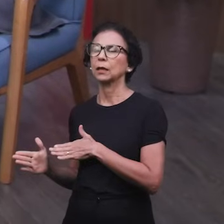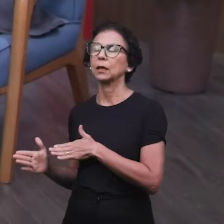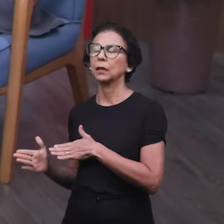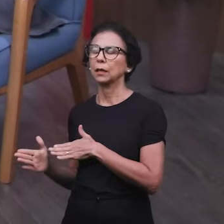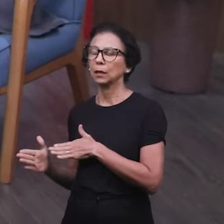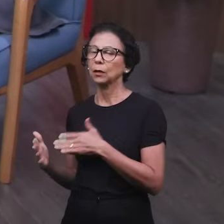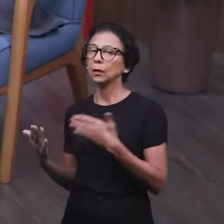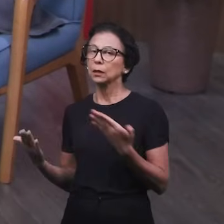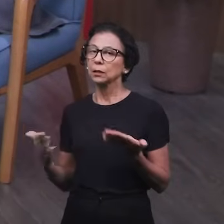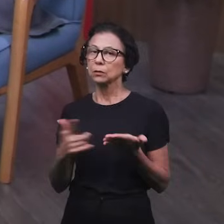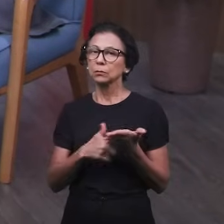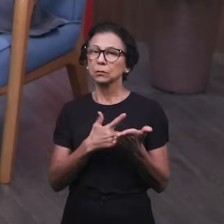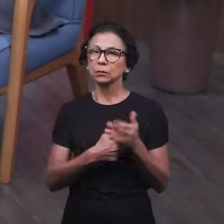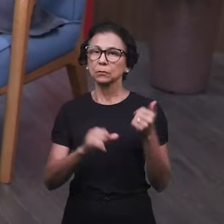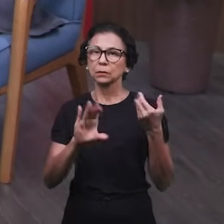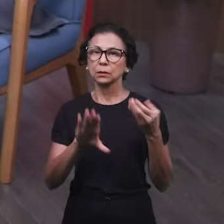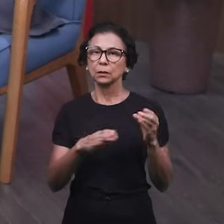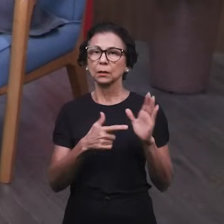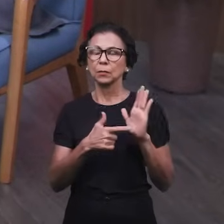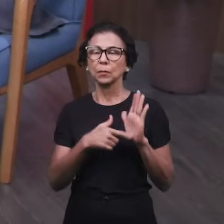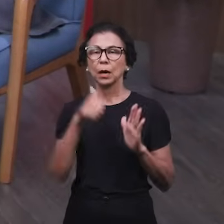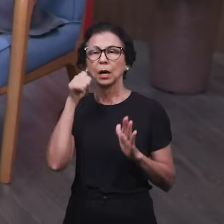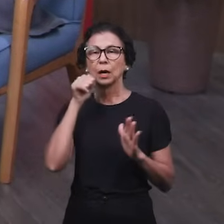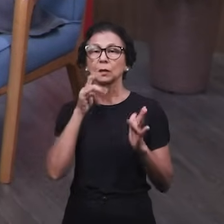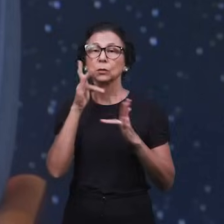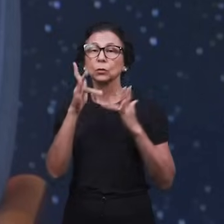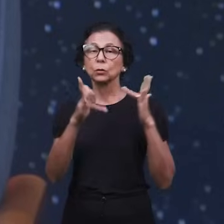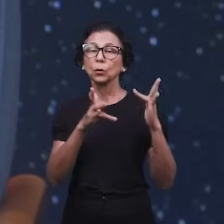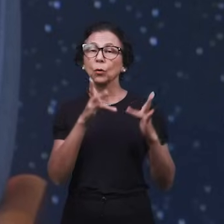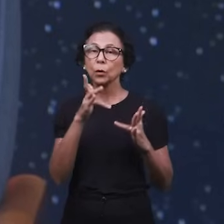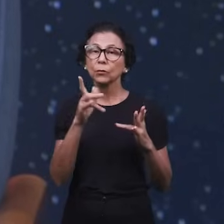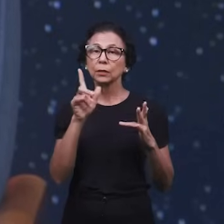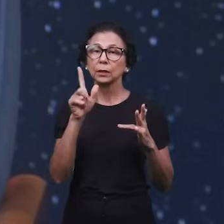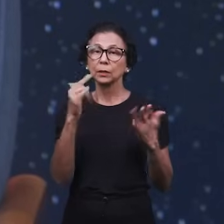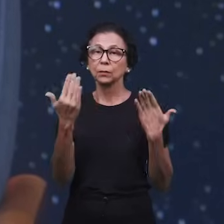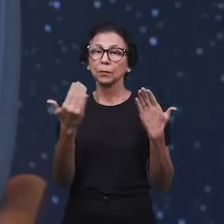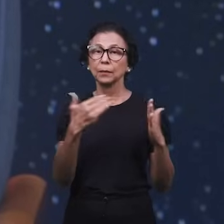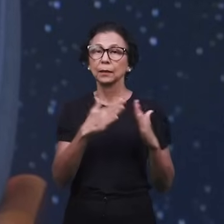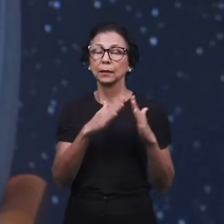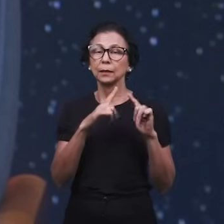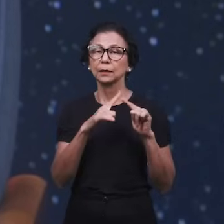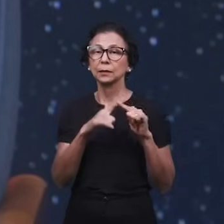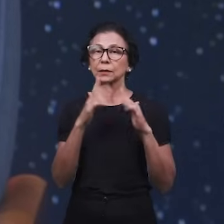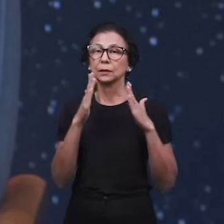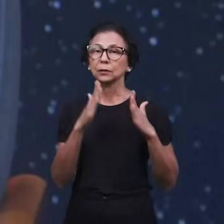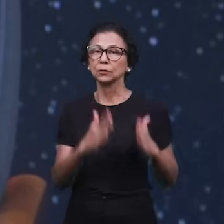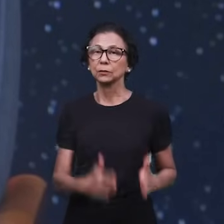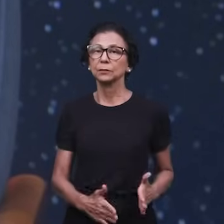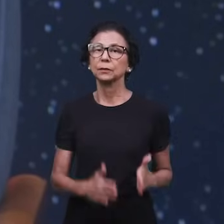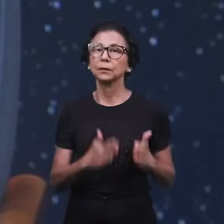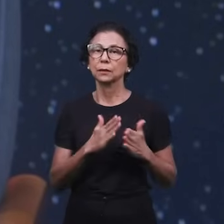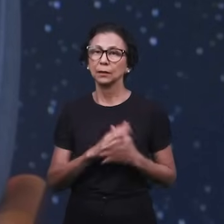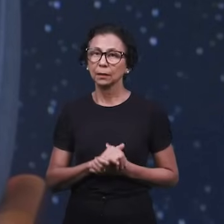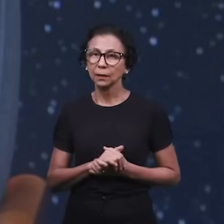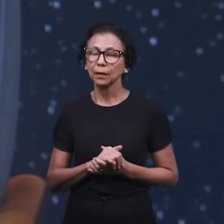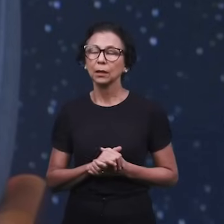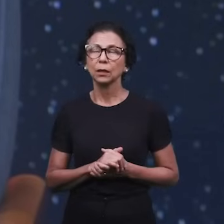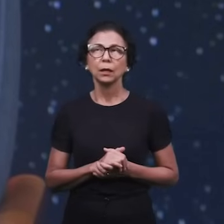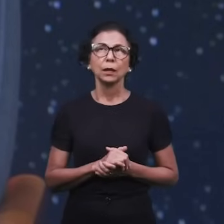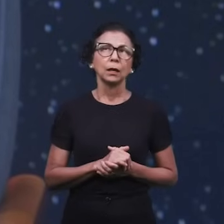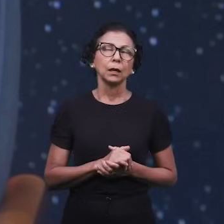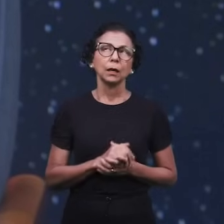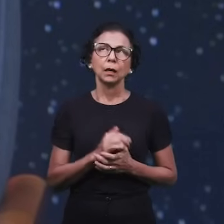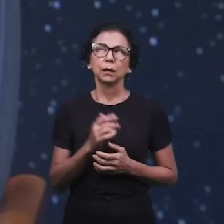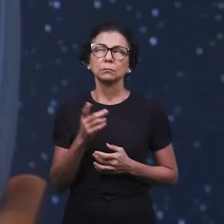noiva mencionada lá em Cantares tantas vezes. A igreja fiel, não estamos aqui fazendo